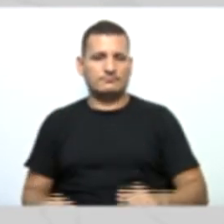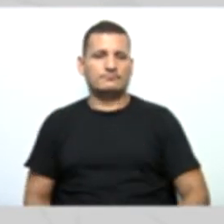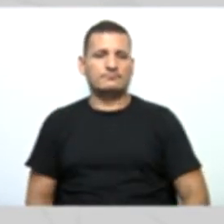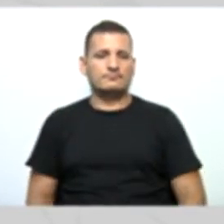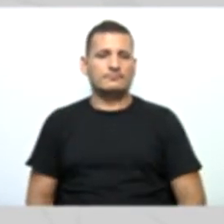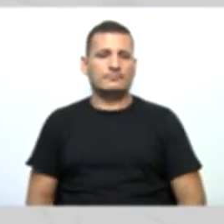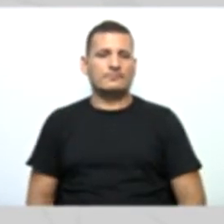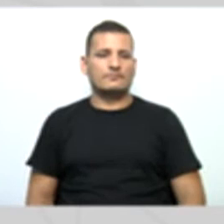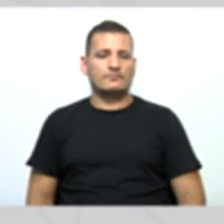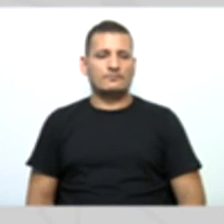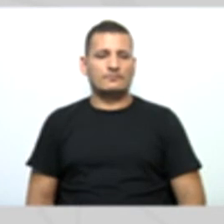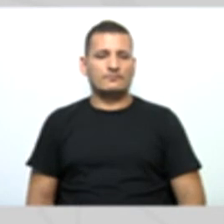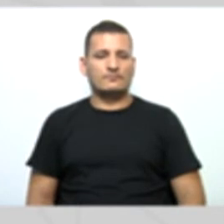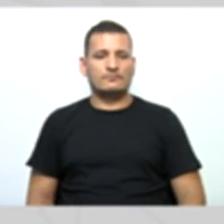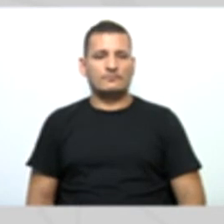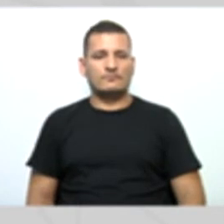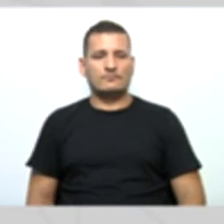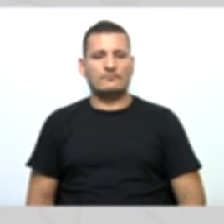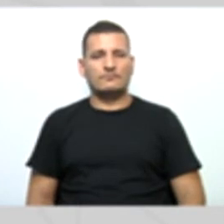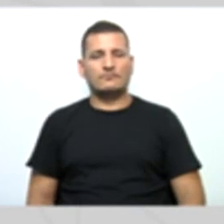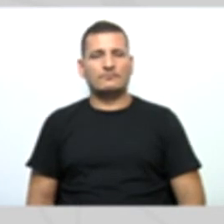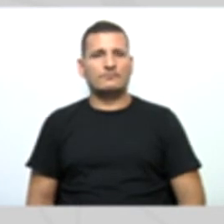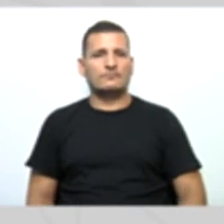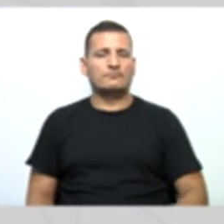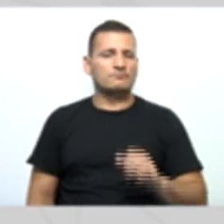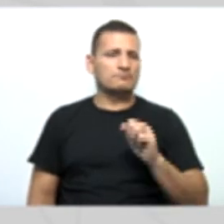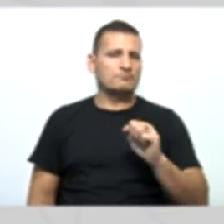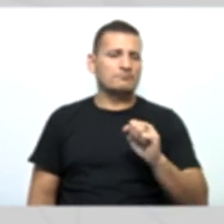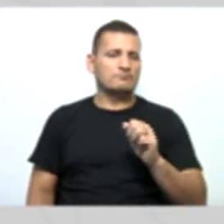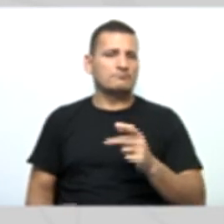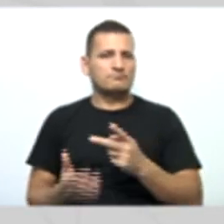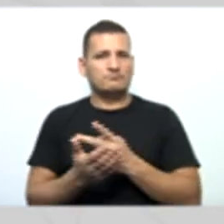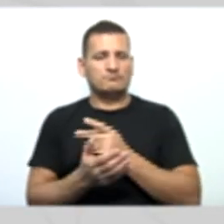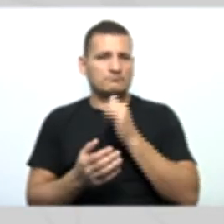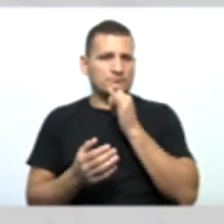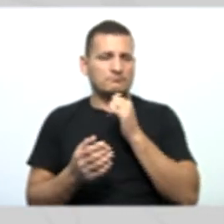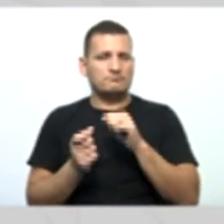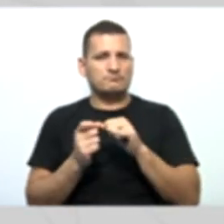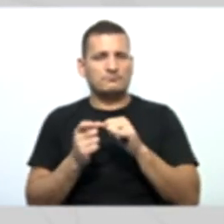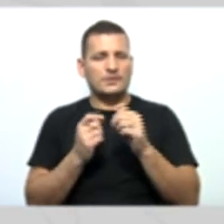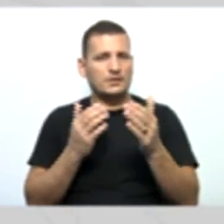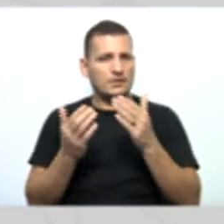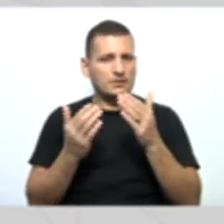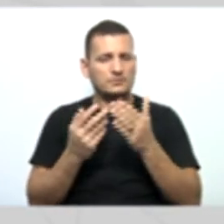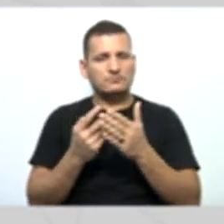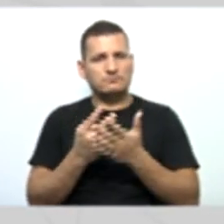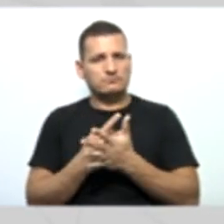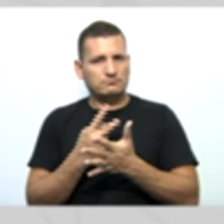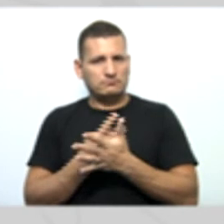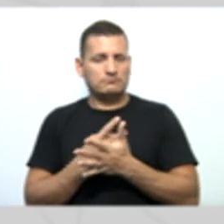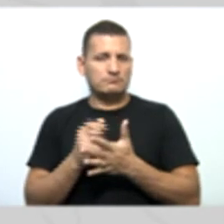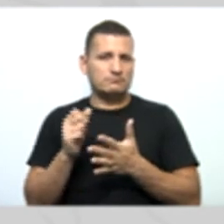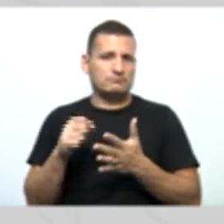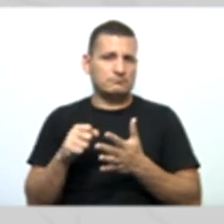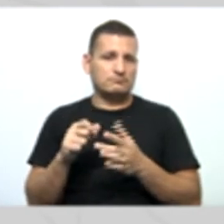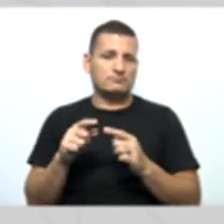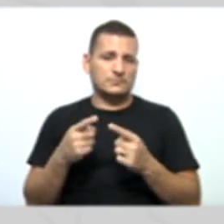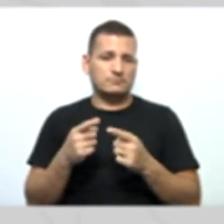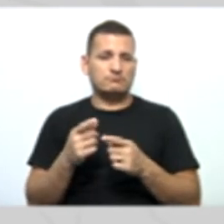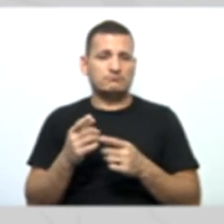aí. Pode acontecer de ter feito uma análise equivocada? Sim, mas isso vai detectar